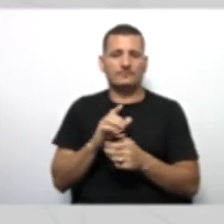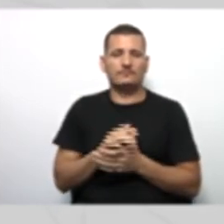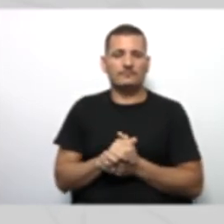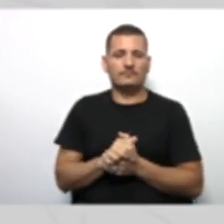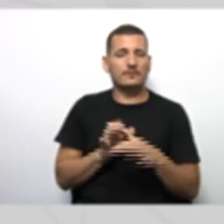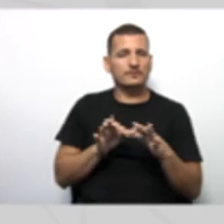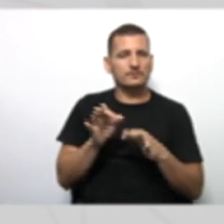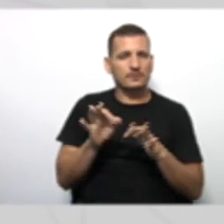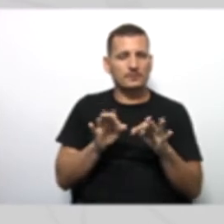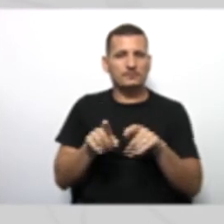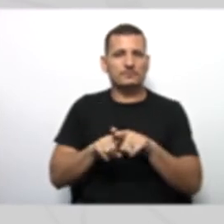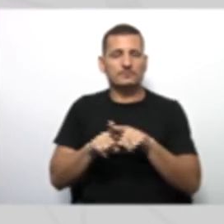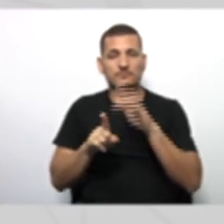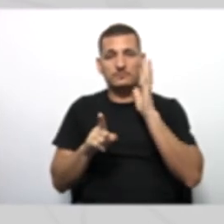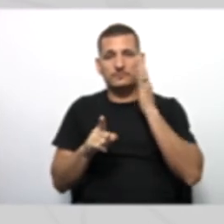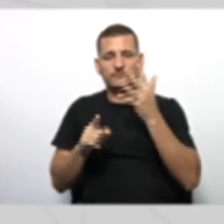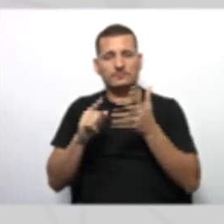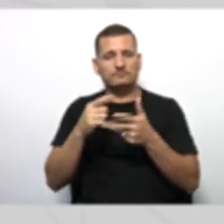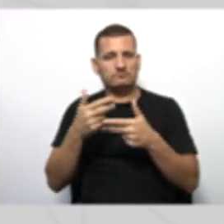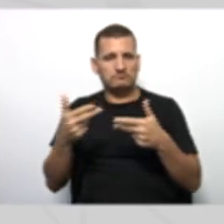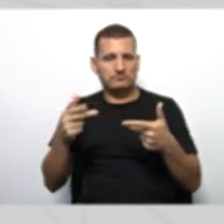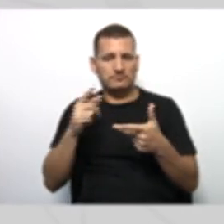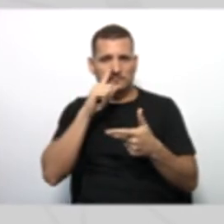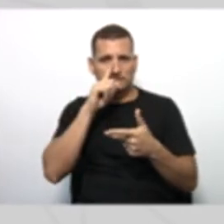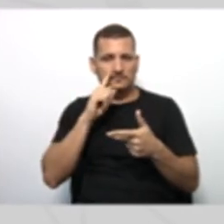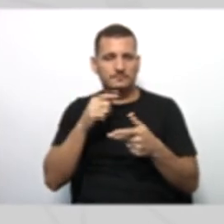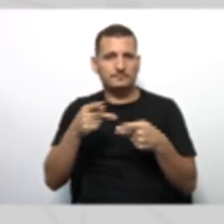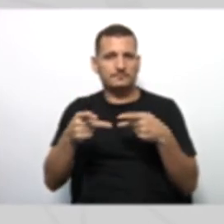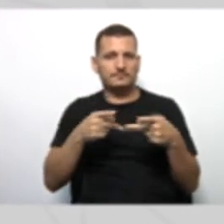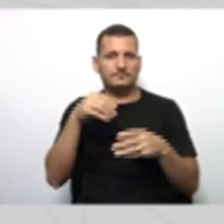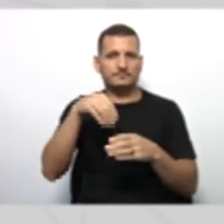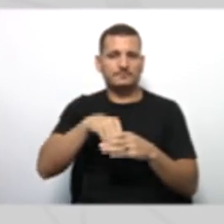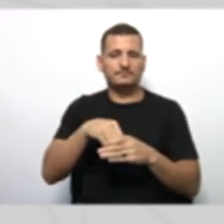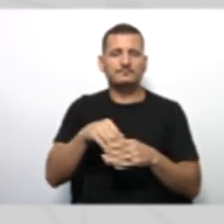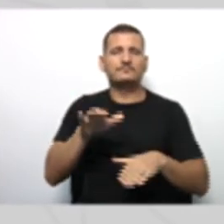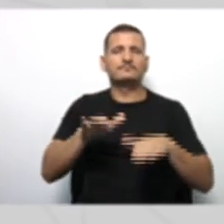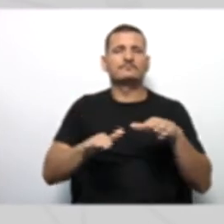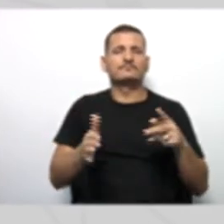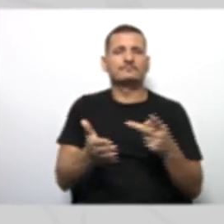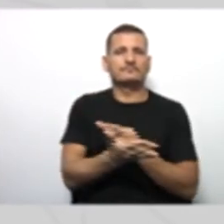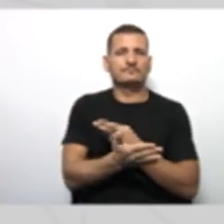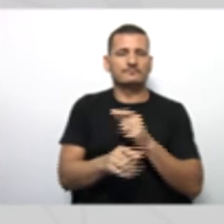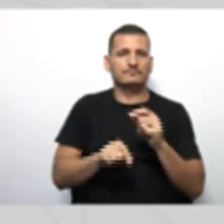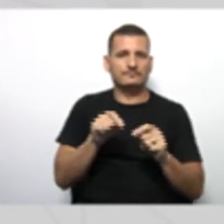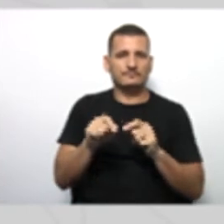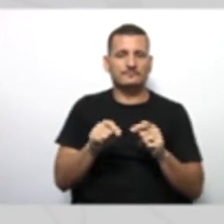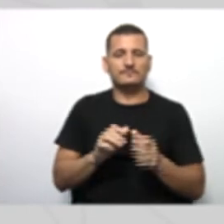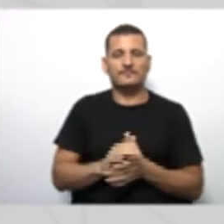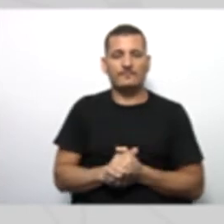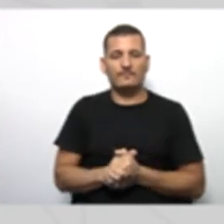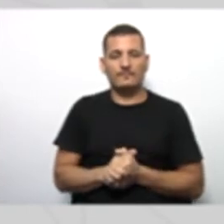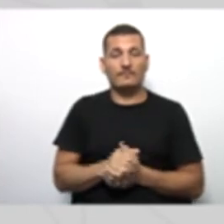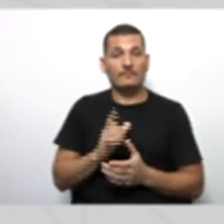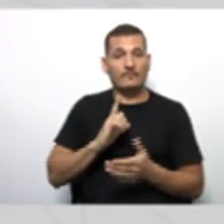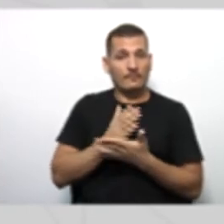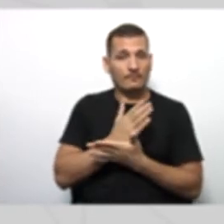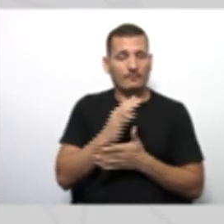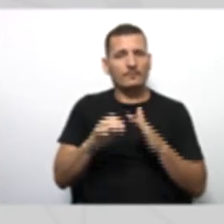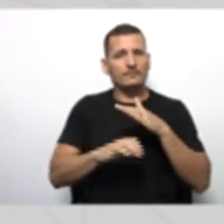tempo lá dos 50 minutos esperado? Quais são as ações que a gente vai tomar? Então, isso tudo tem que estar previsto no nosso plano de aula. Ok,